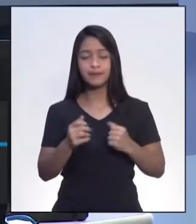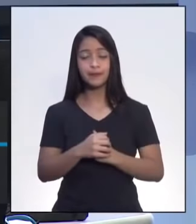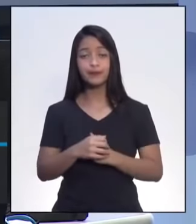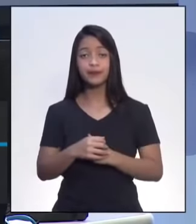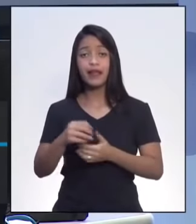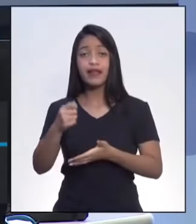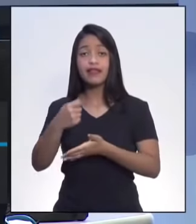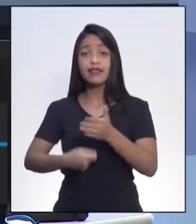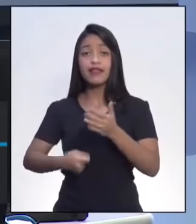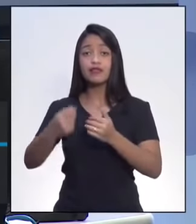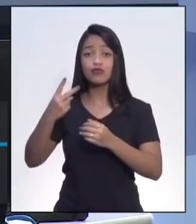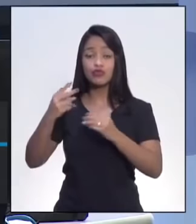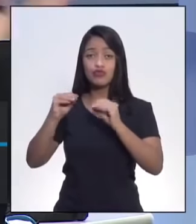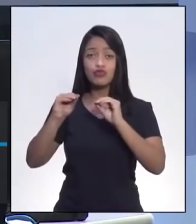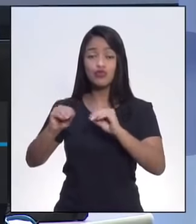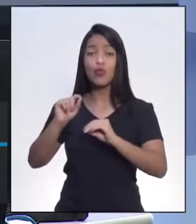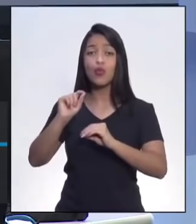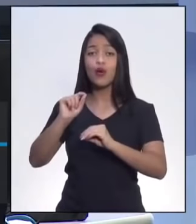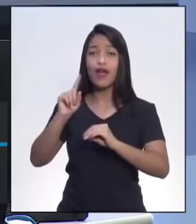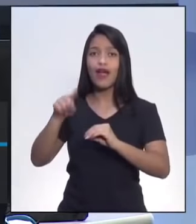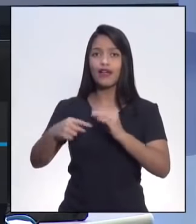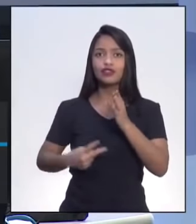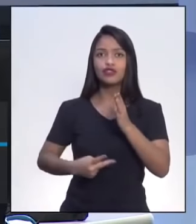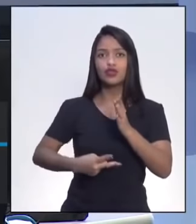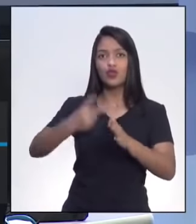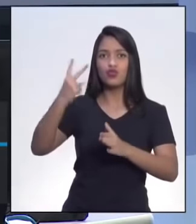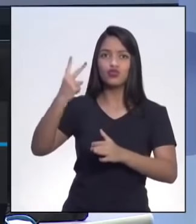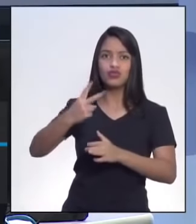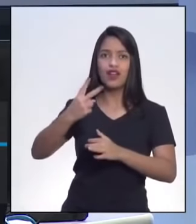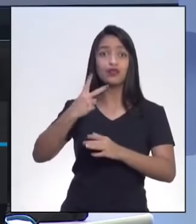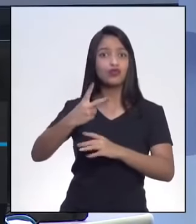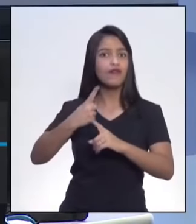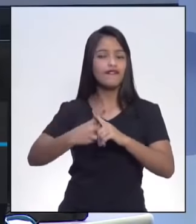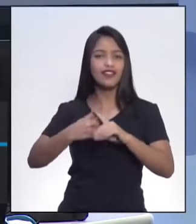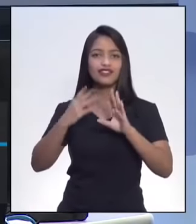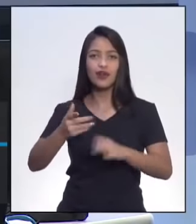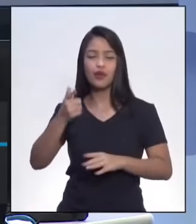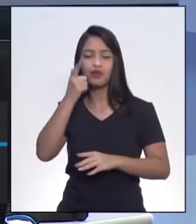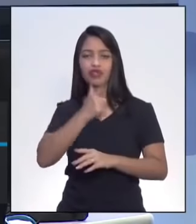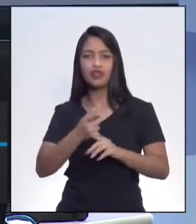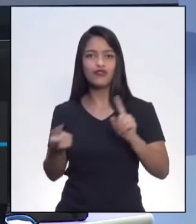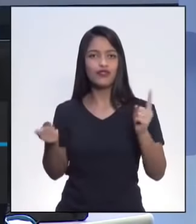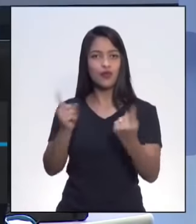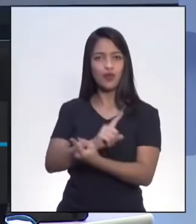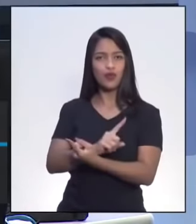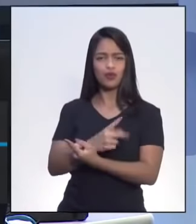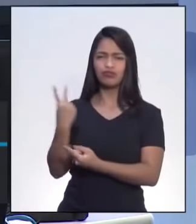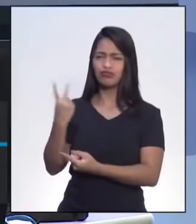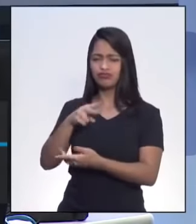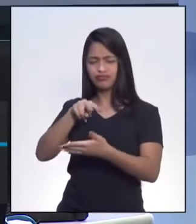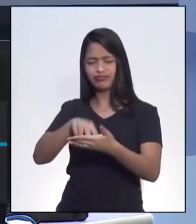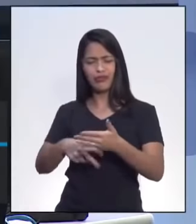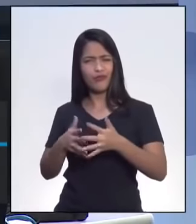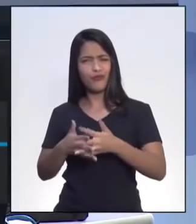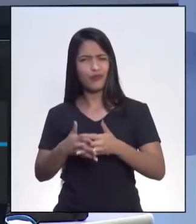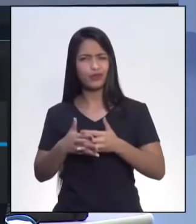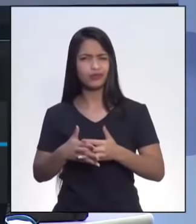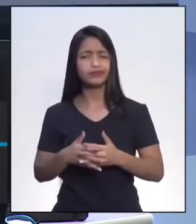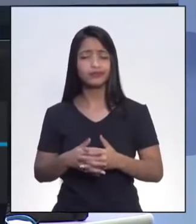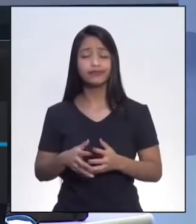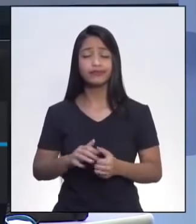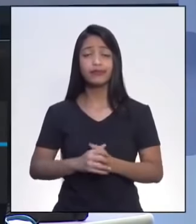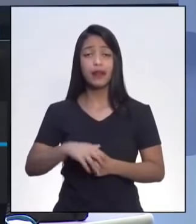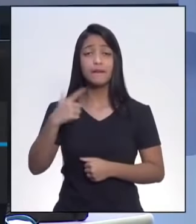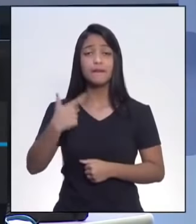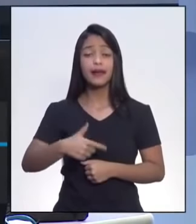como se tivesse acontecido uma anterior, que pra gente ficou confuso, né? E a torcida? Foi retratada a torcida lá na notícia?